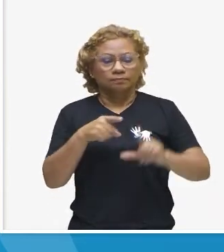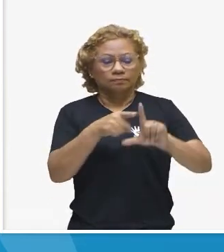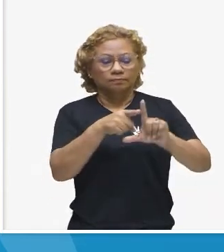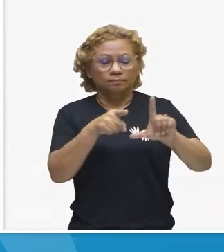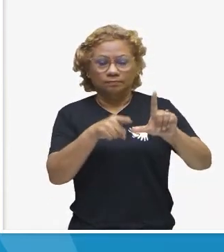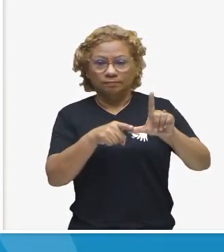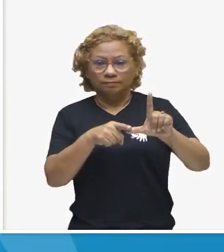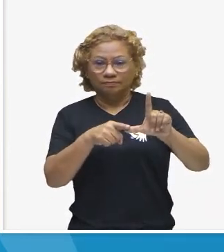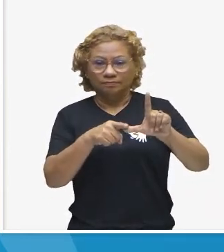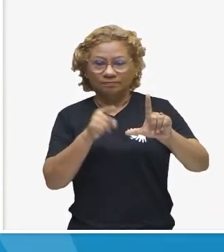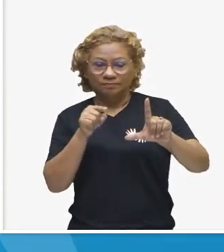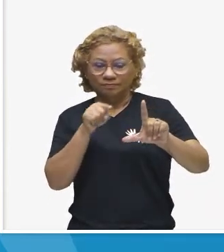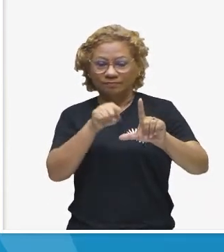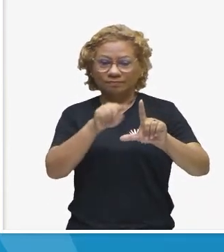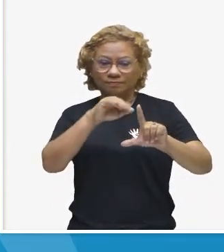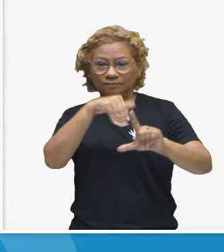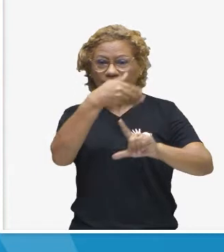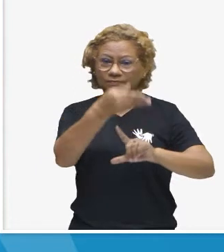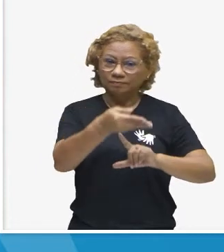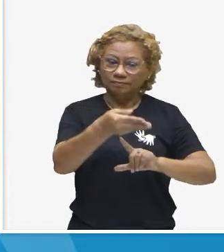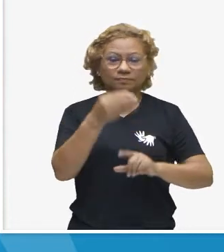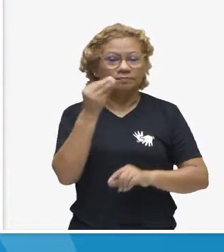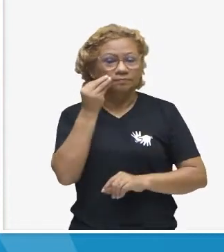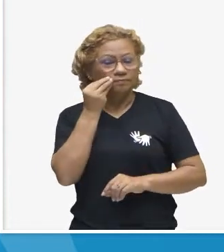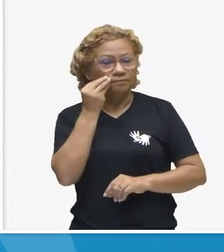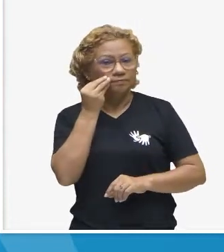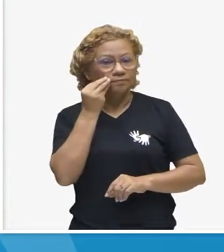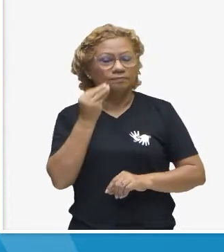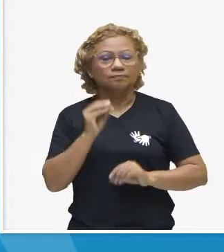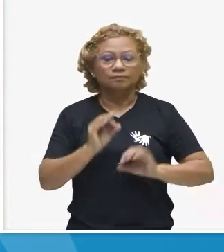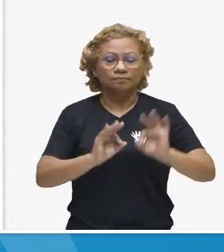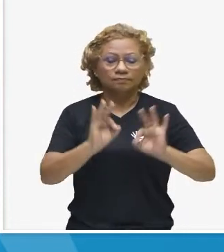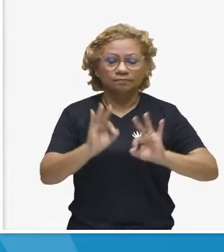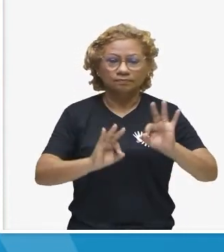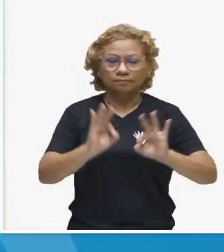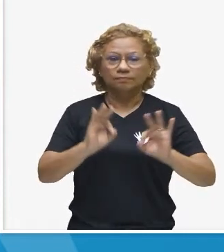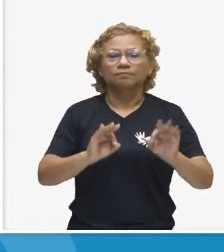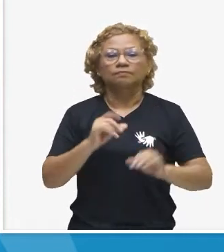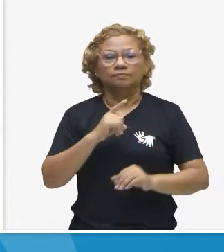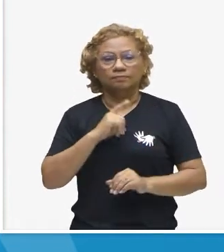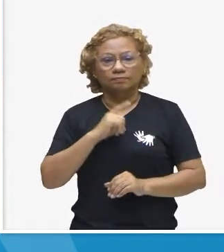agora vamos falar com os ângulos correspondentes. Então,